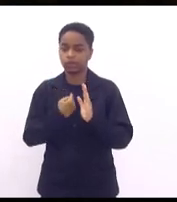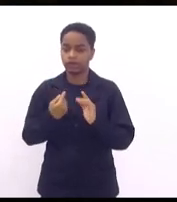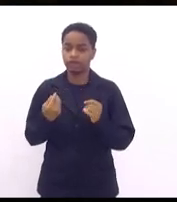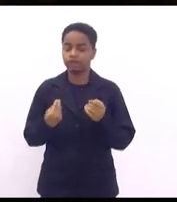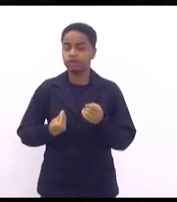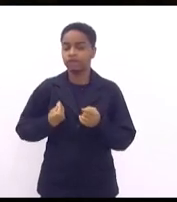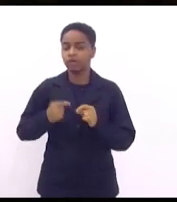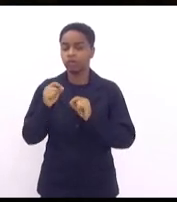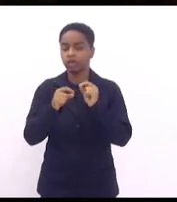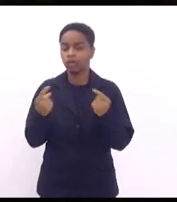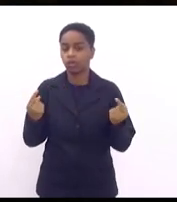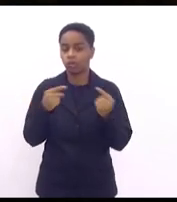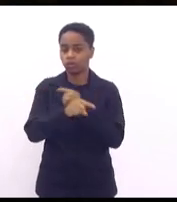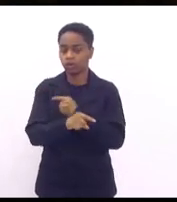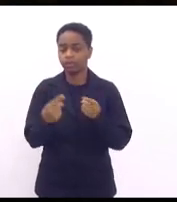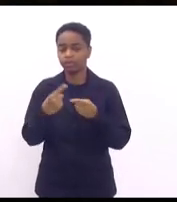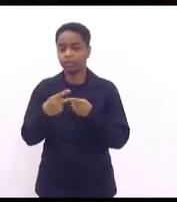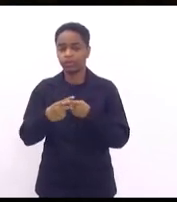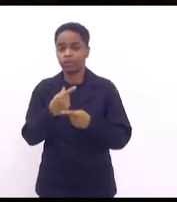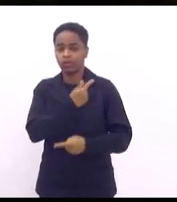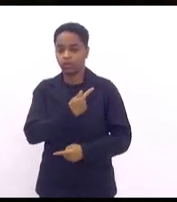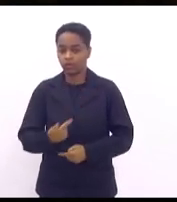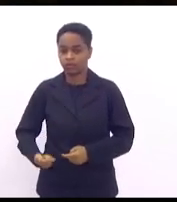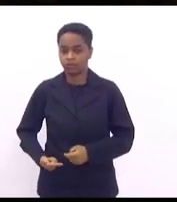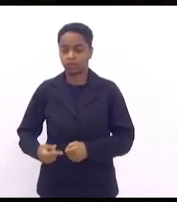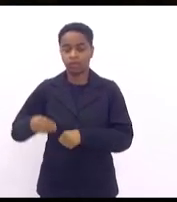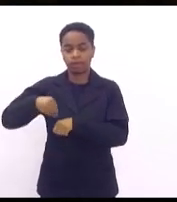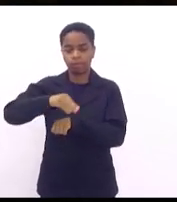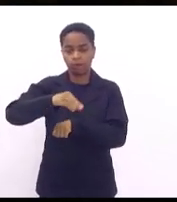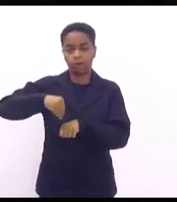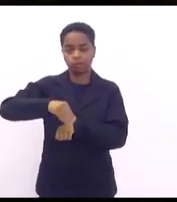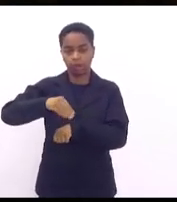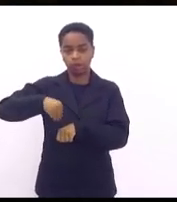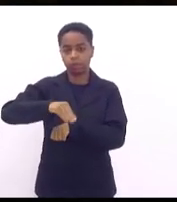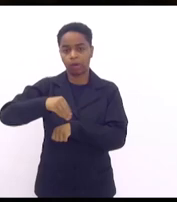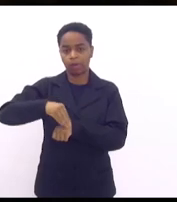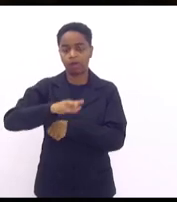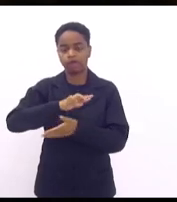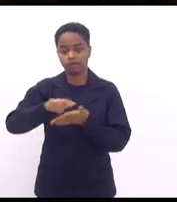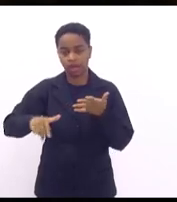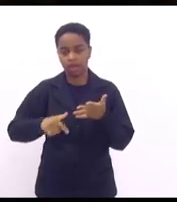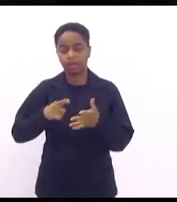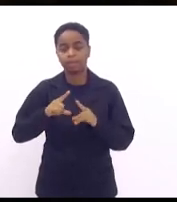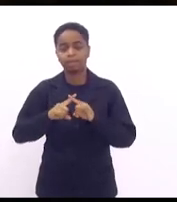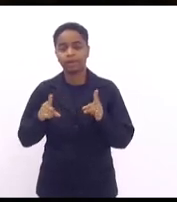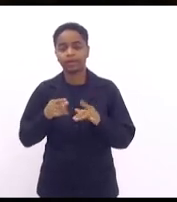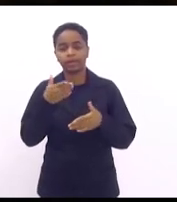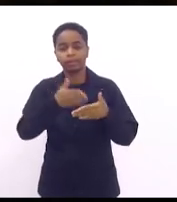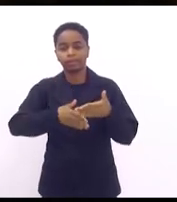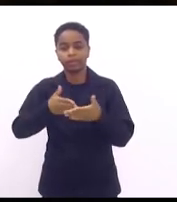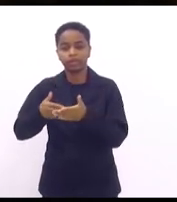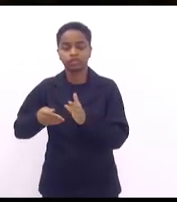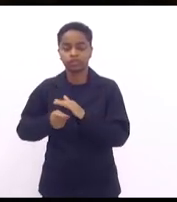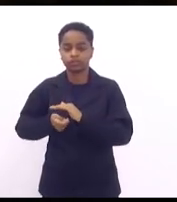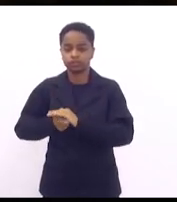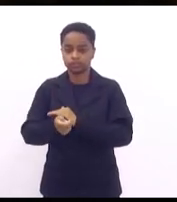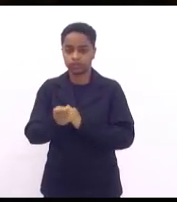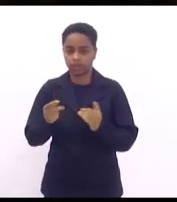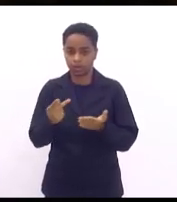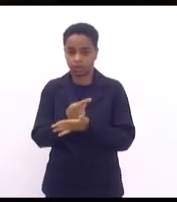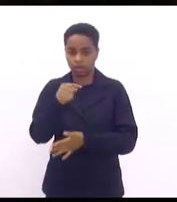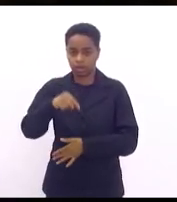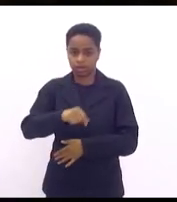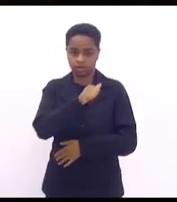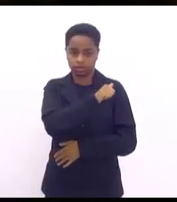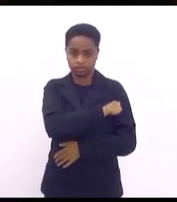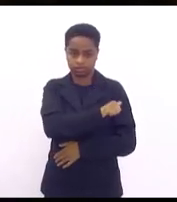O governador enviou para cá diversas mensagens que justamente comprometiam a capacidade de investimento do nosso